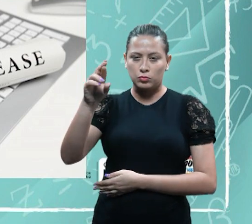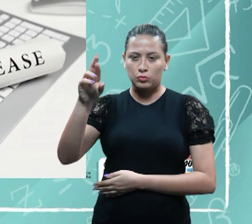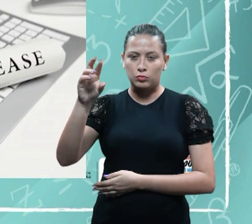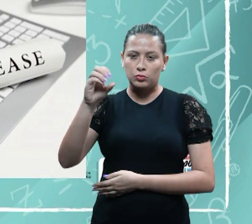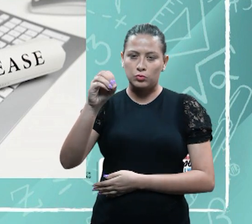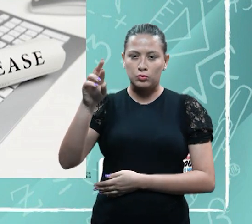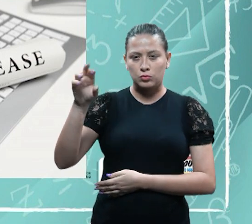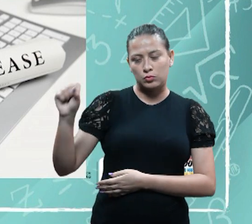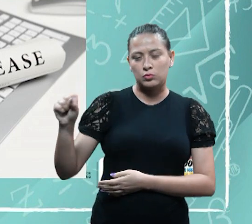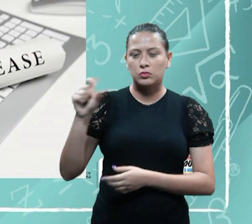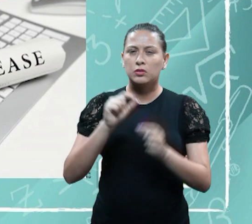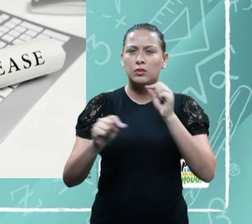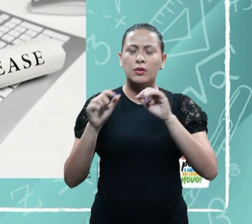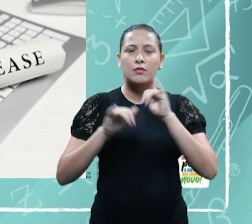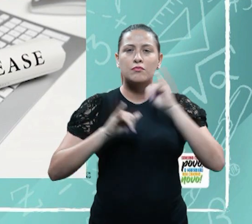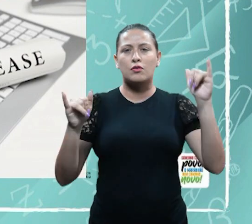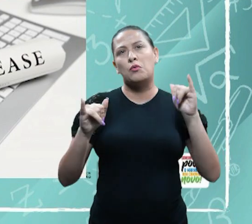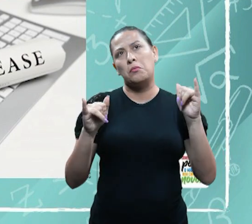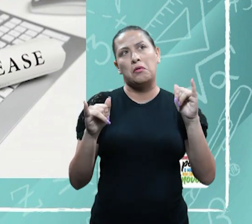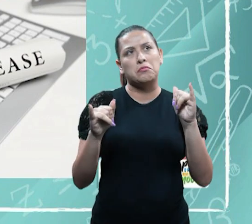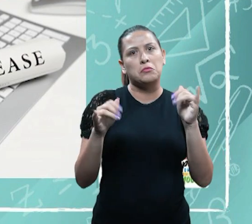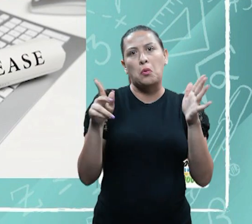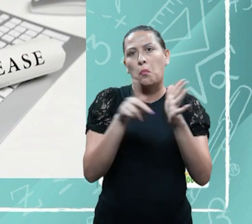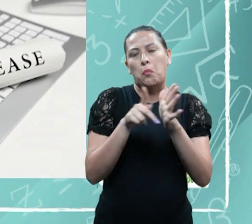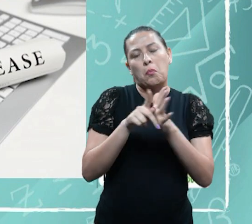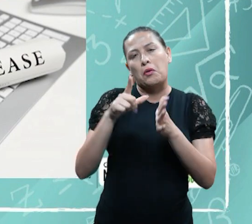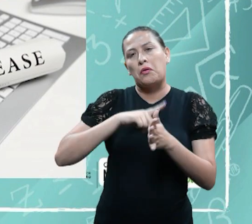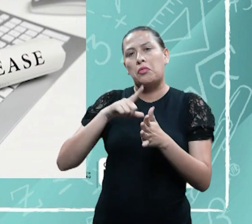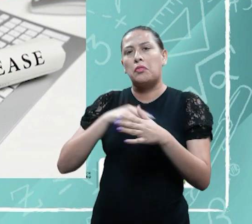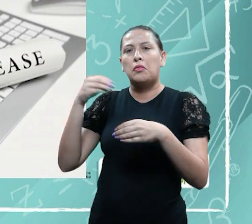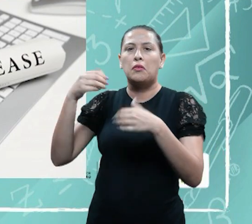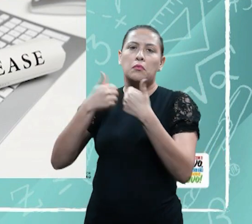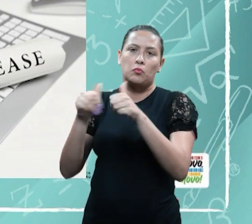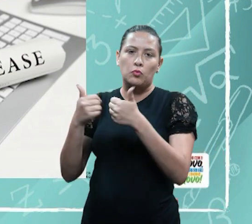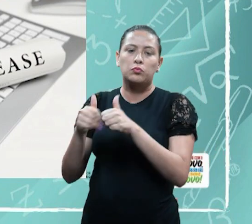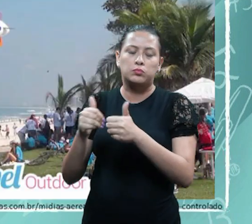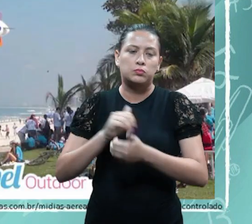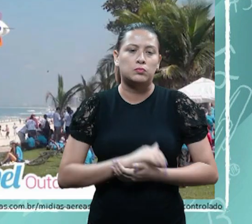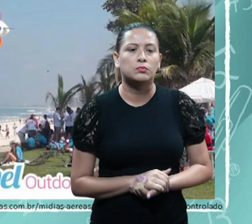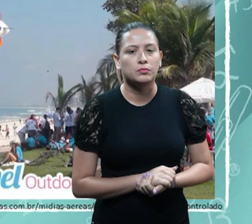né? Aquele anúncio atrás do ônibus, entre outros.